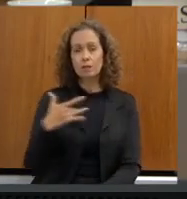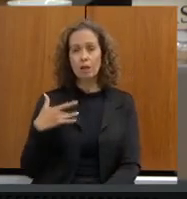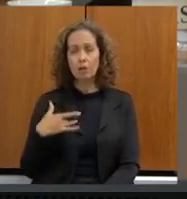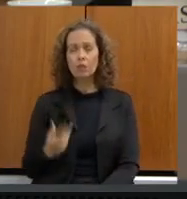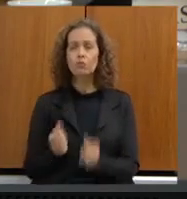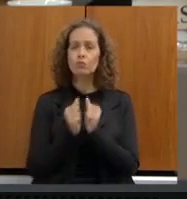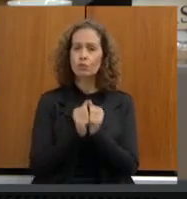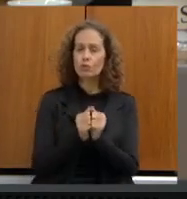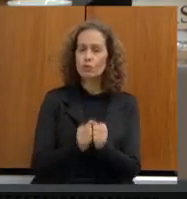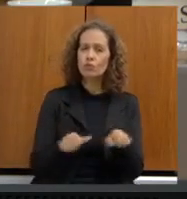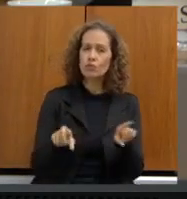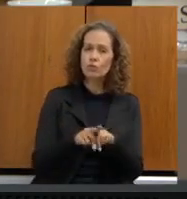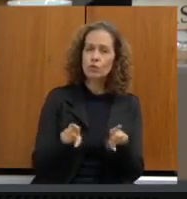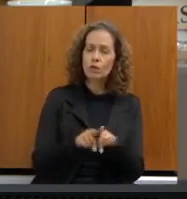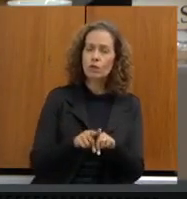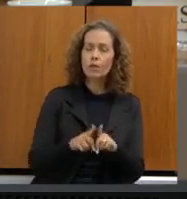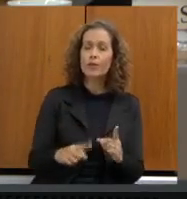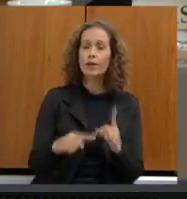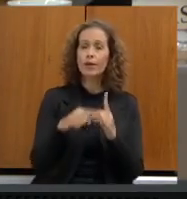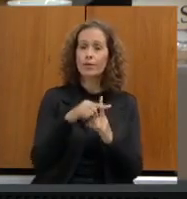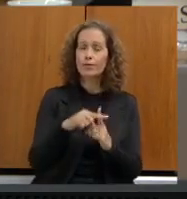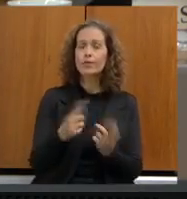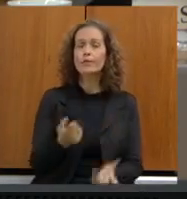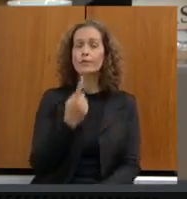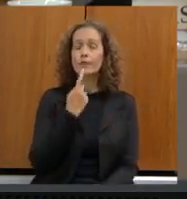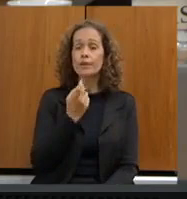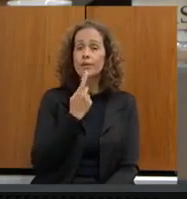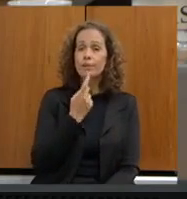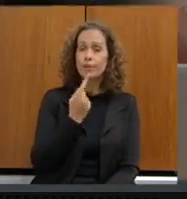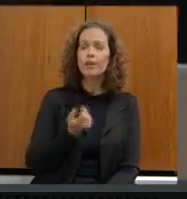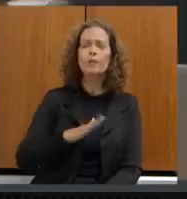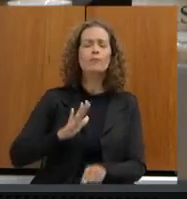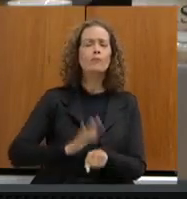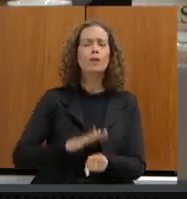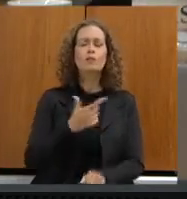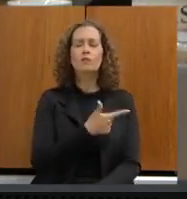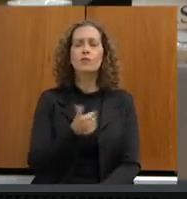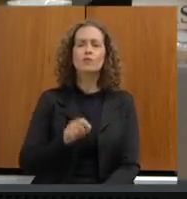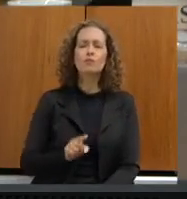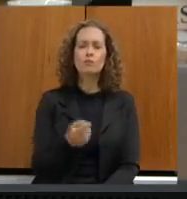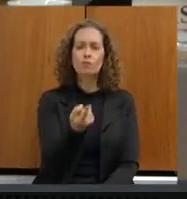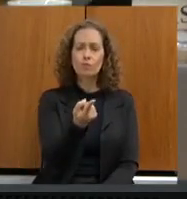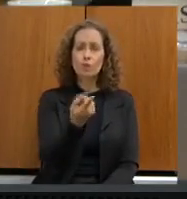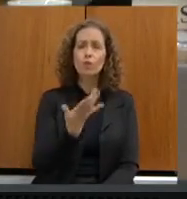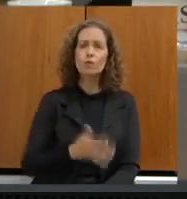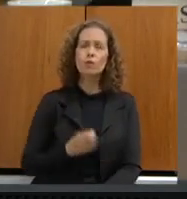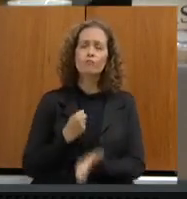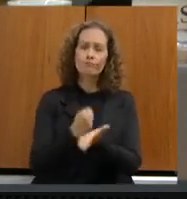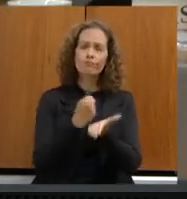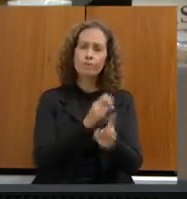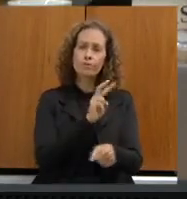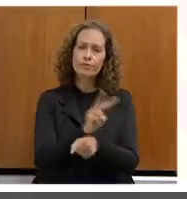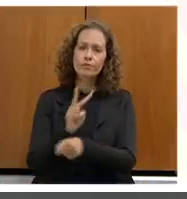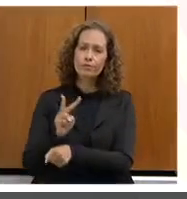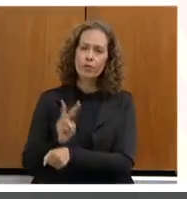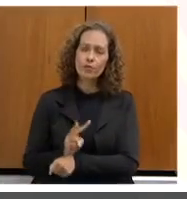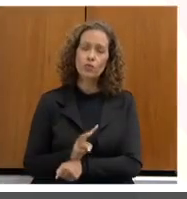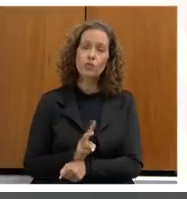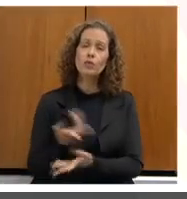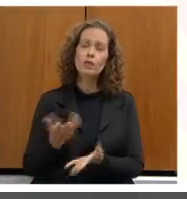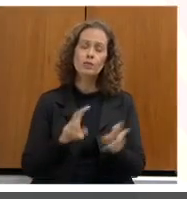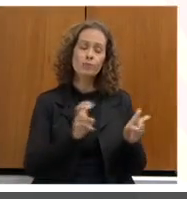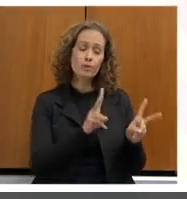junto também com a Cruz Vermelha foram mais de 121 mil atendimentos relacionado ao coronavírus E é